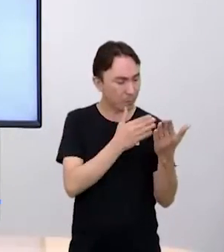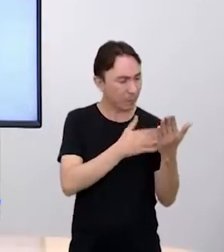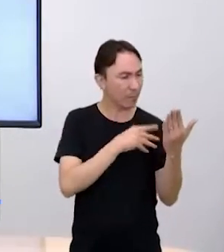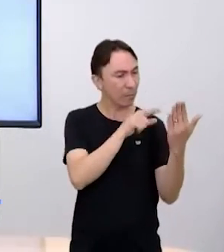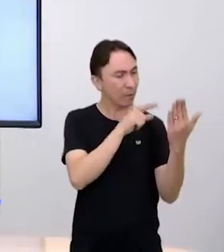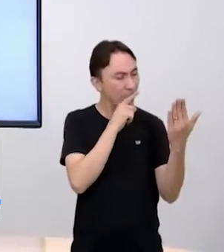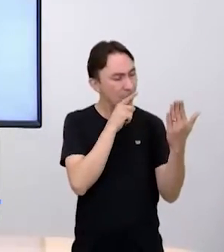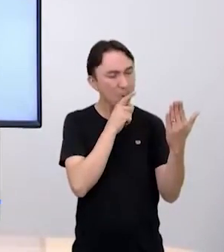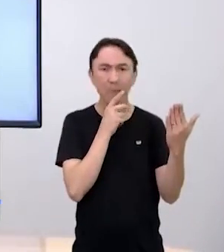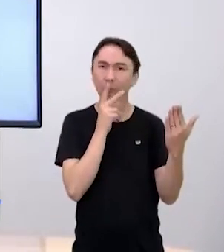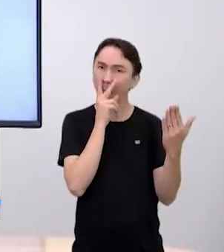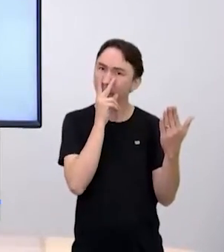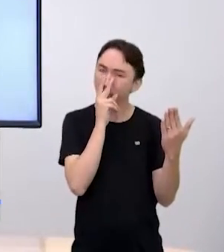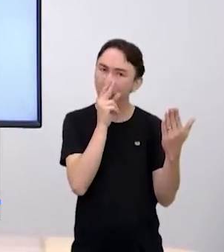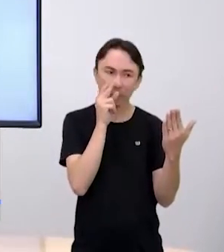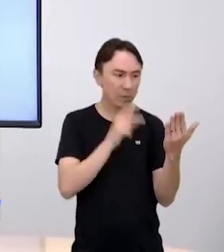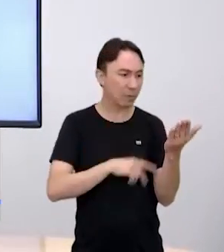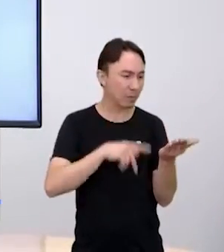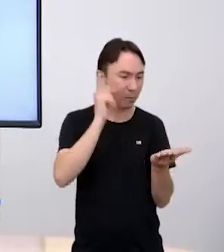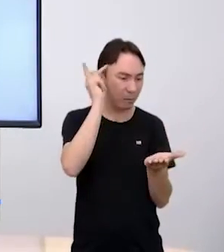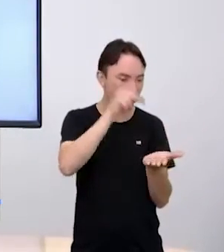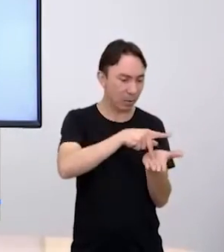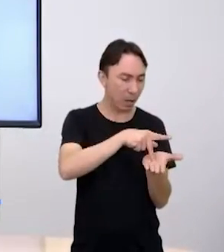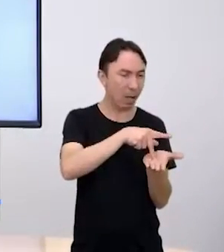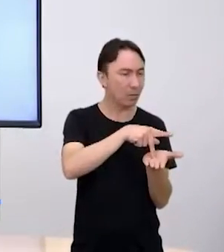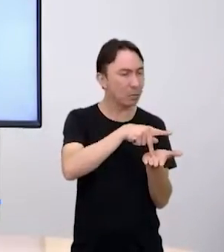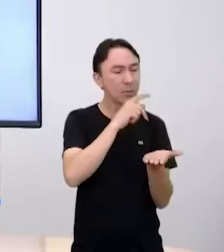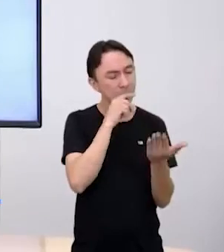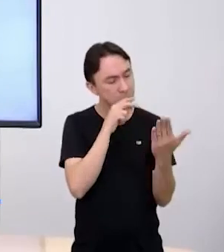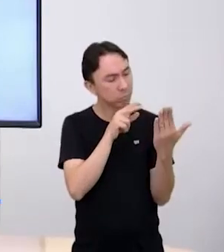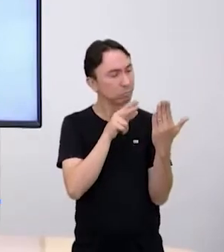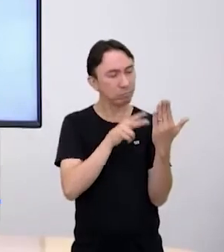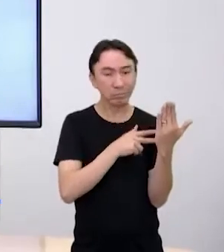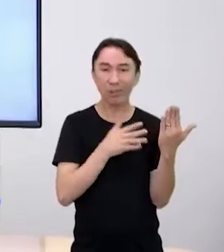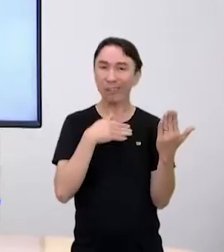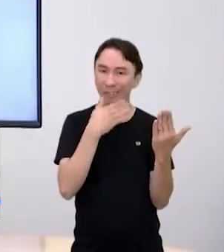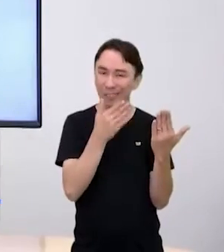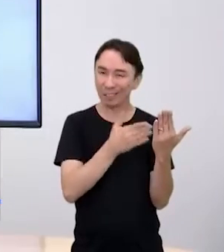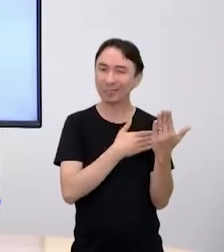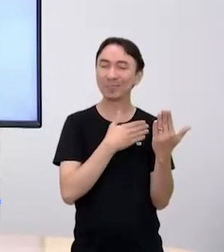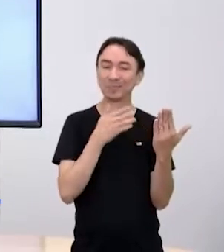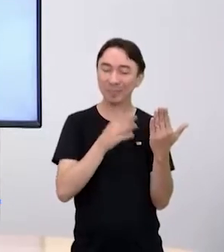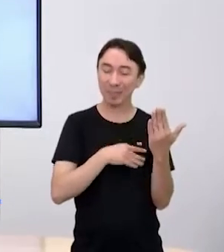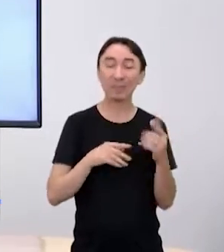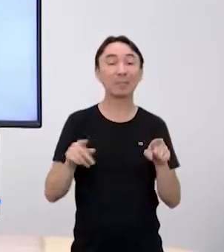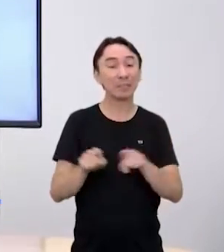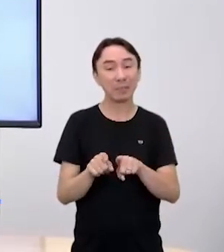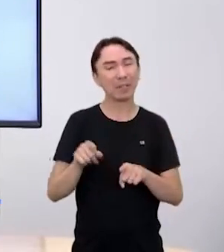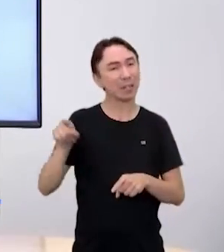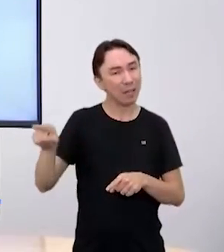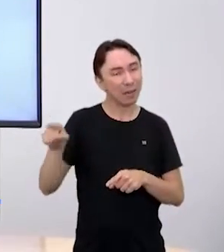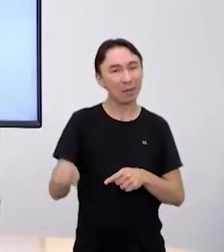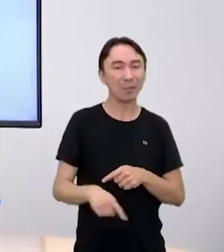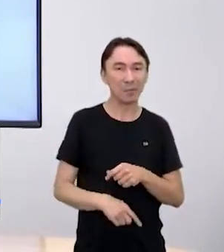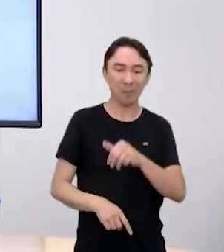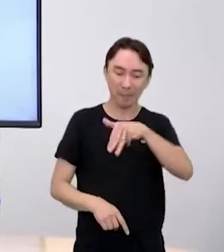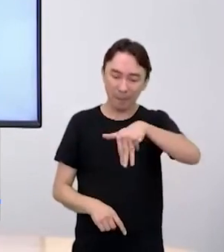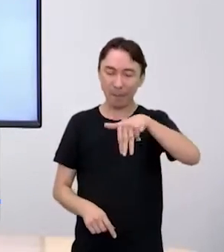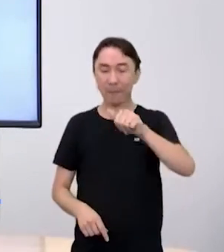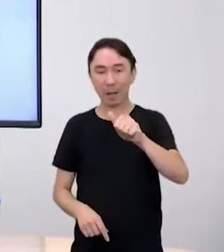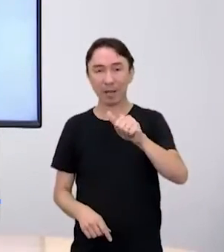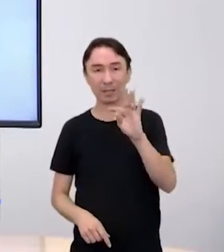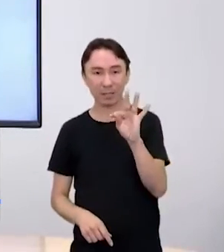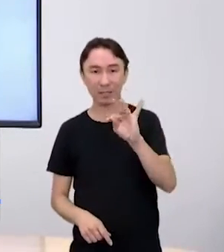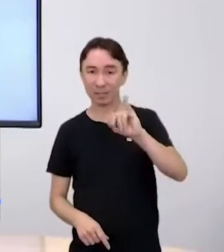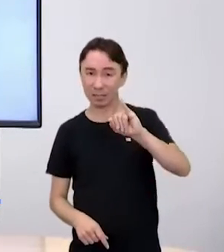você vai passando o tempo da vida do Matisse com relação à pintura, você vê que ele vai fugindo disso. E é